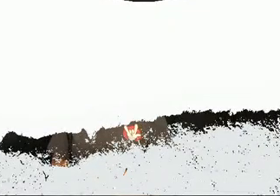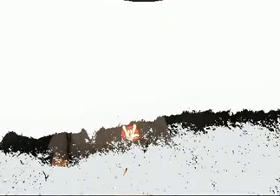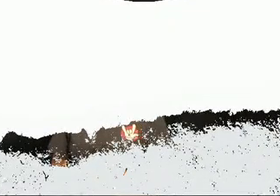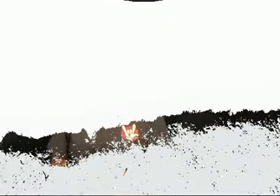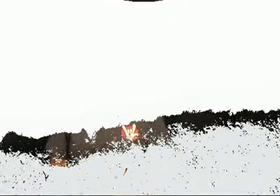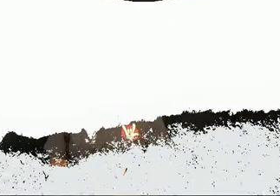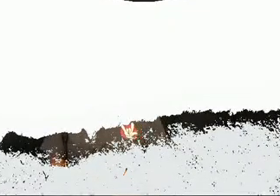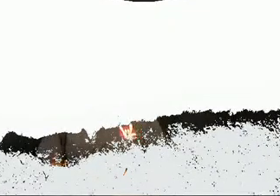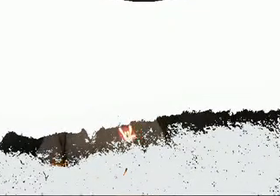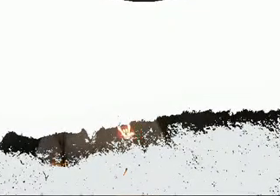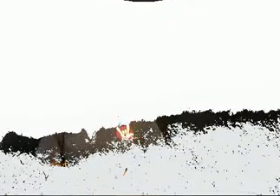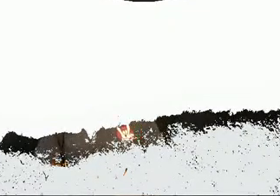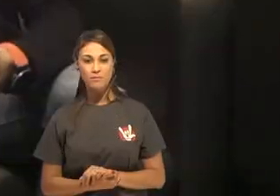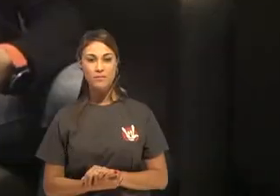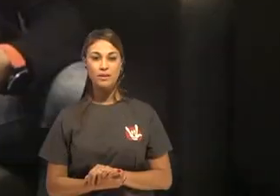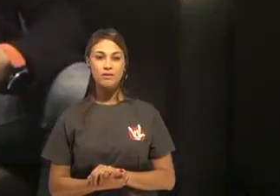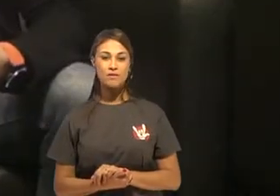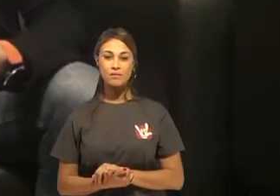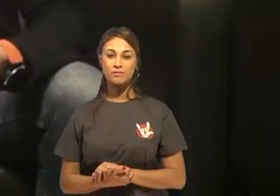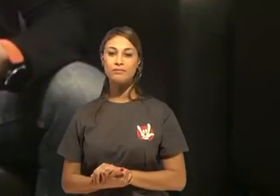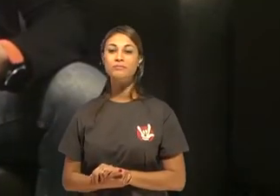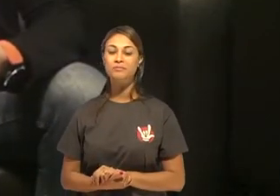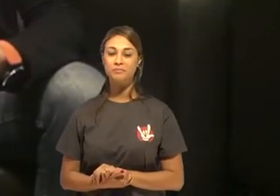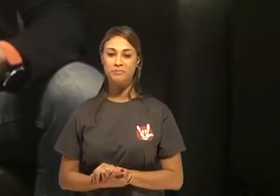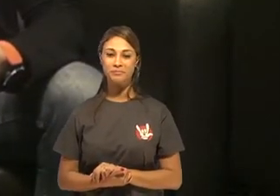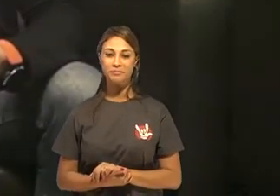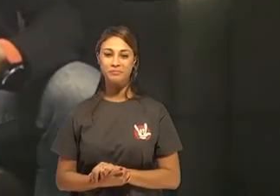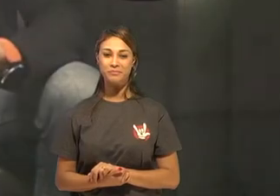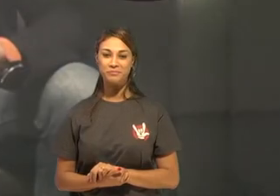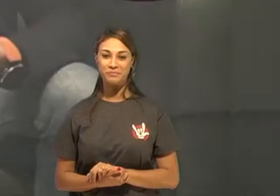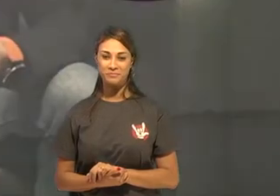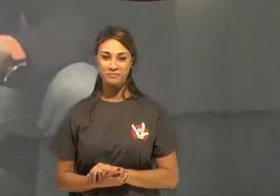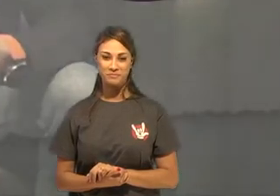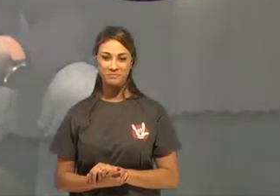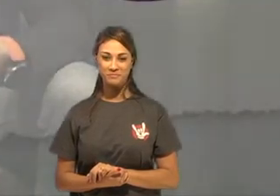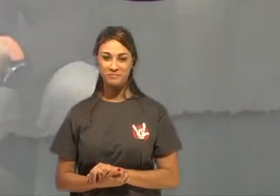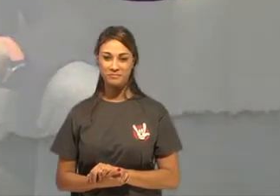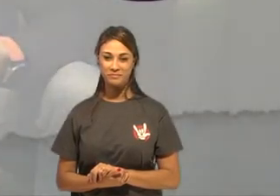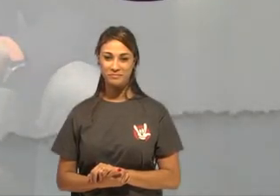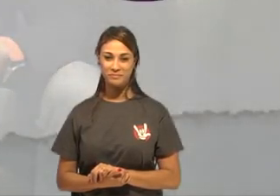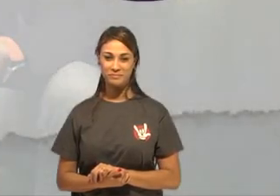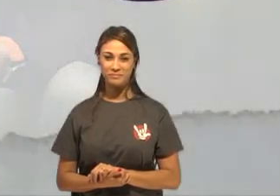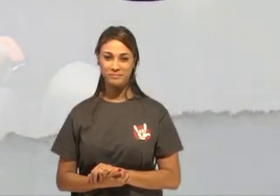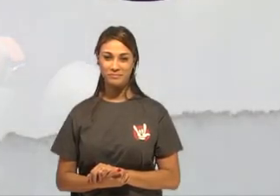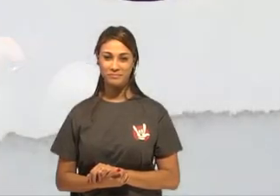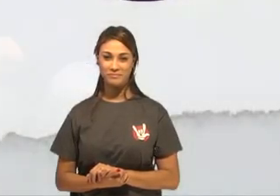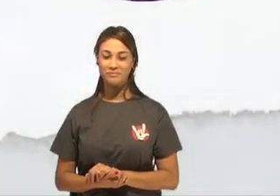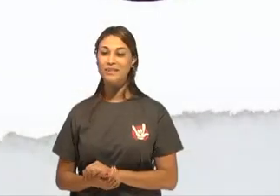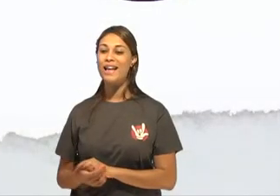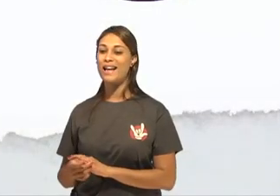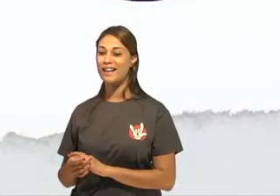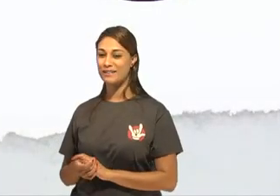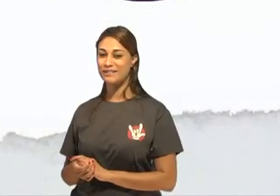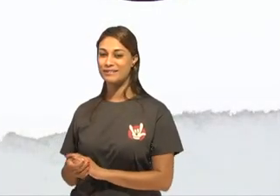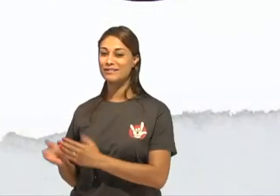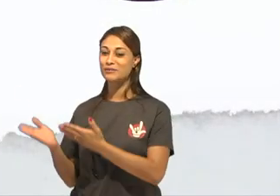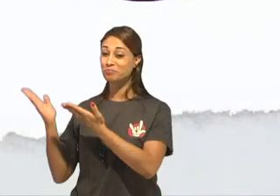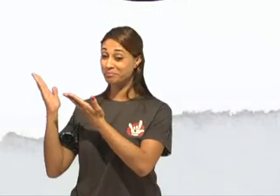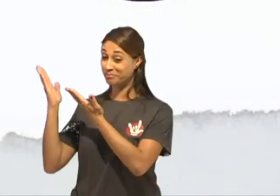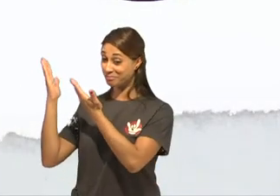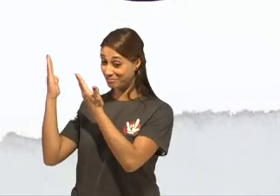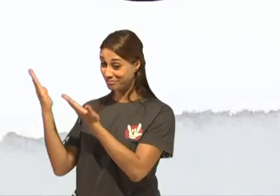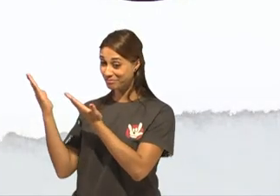Solta aí. Qual é o versículo? Eita, voltou. Manda de novo. Aí, qual é o